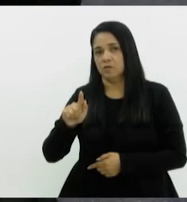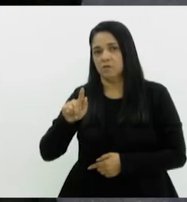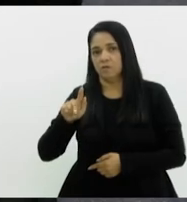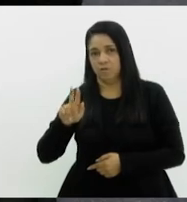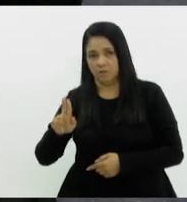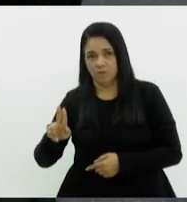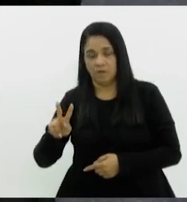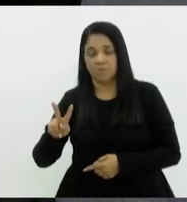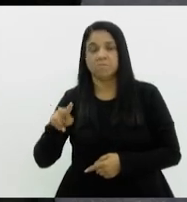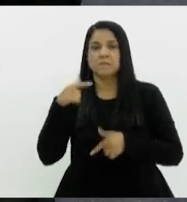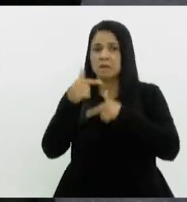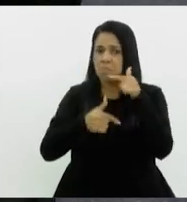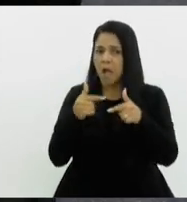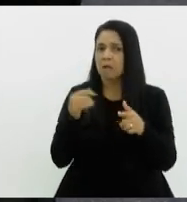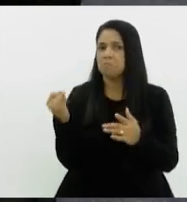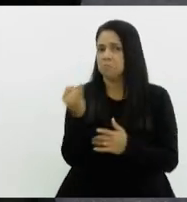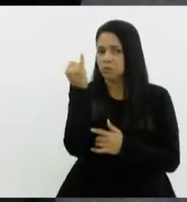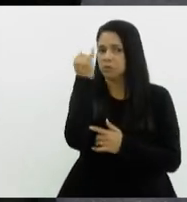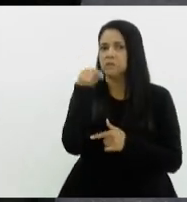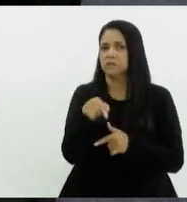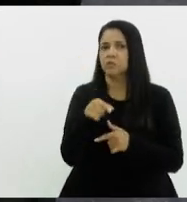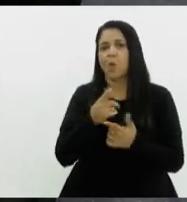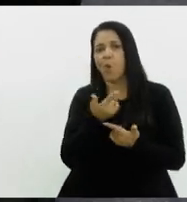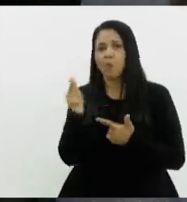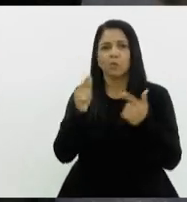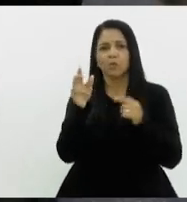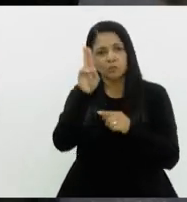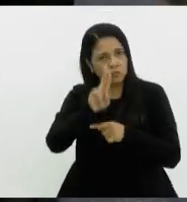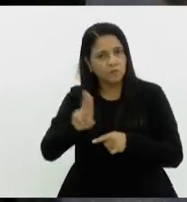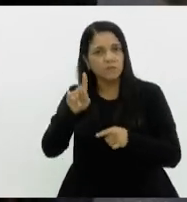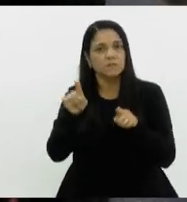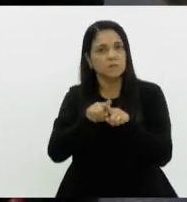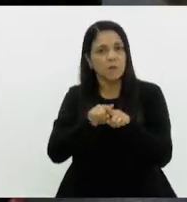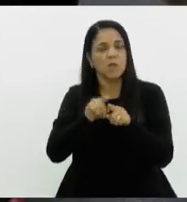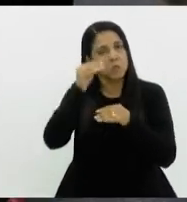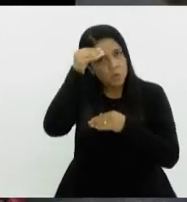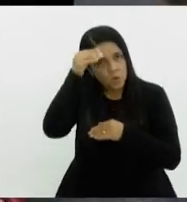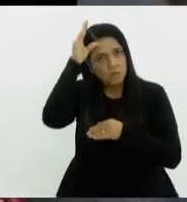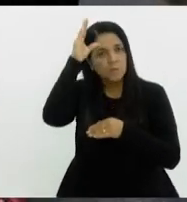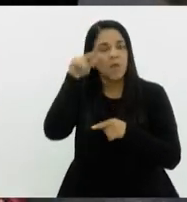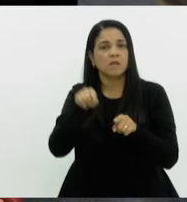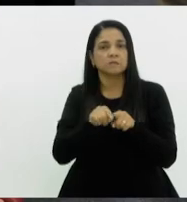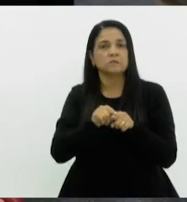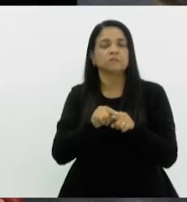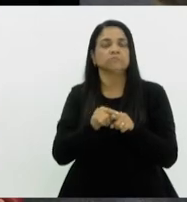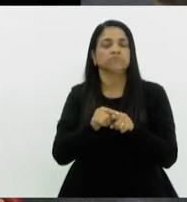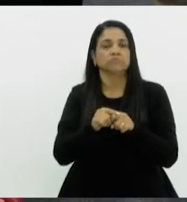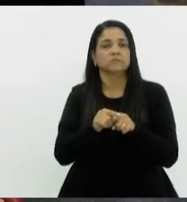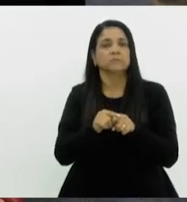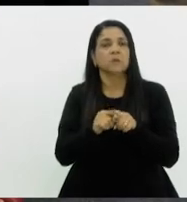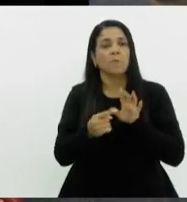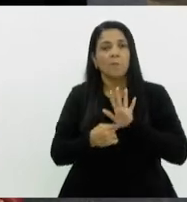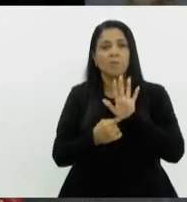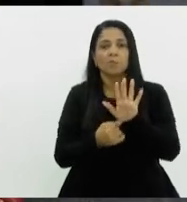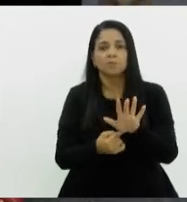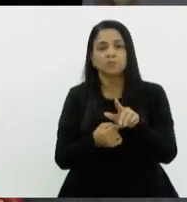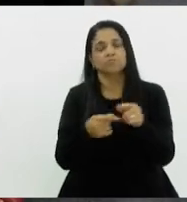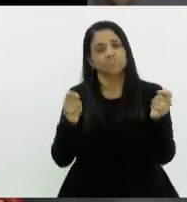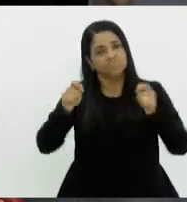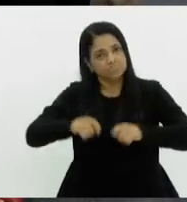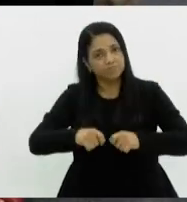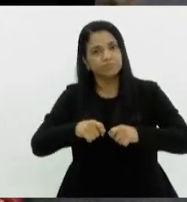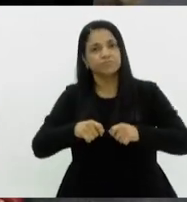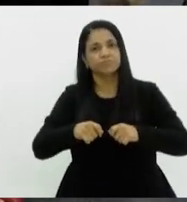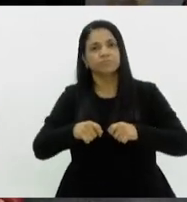nesse caminho, inclusive outras universidades estão produzindo conhecimento, saber e também trazendo a